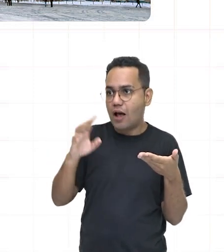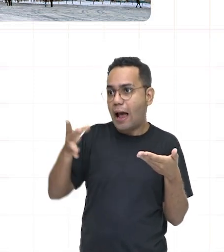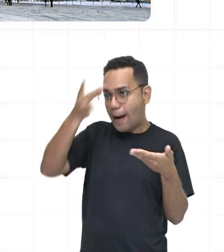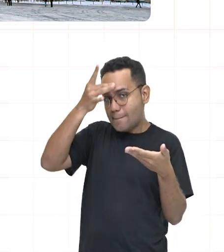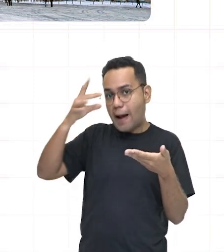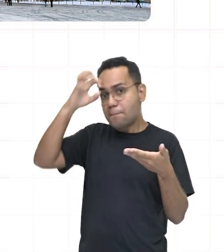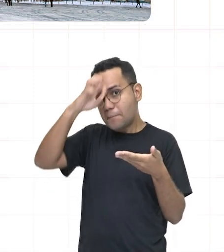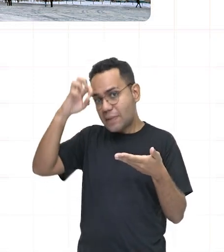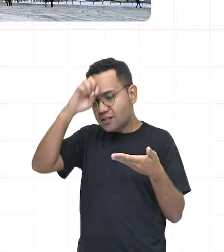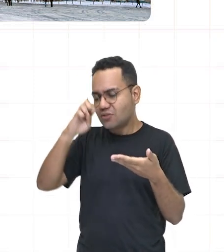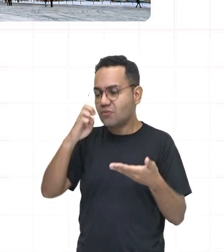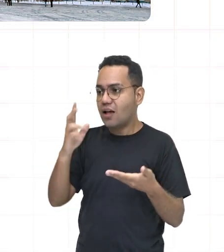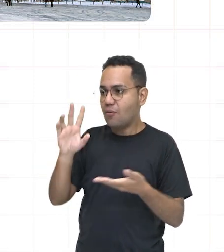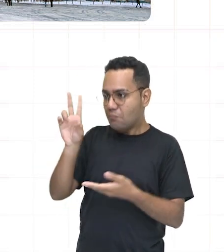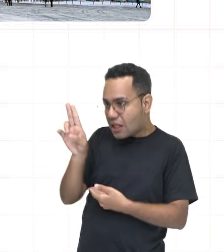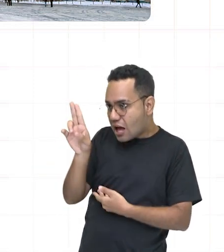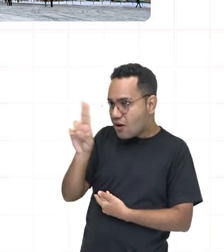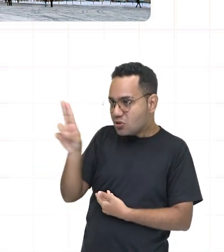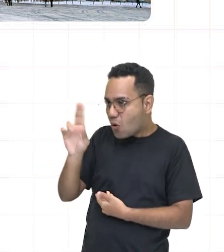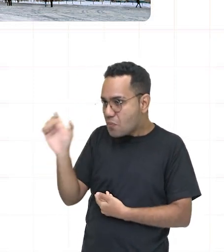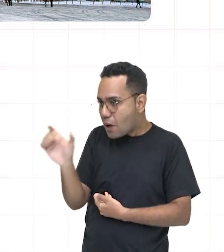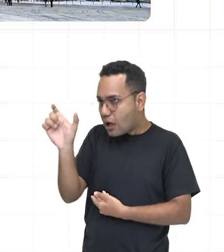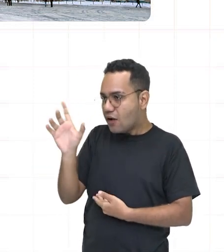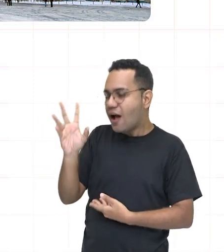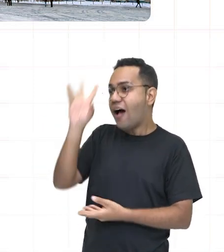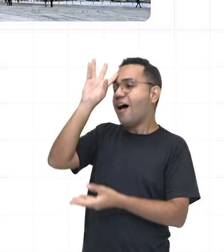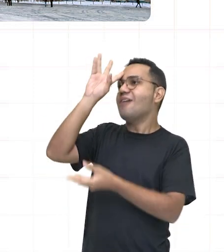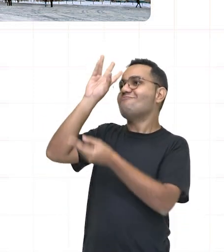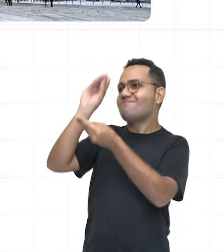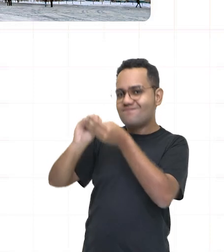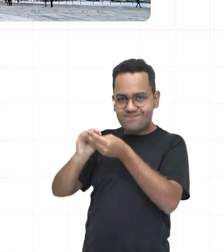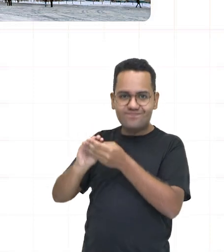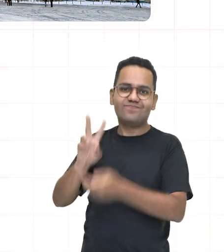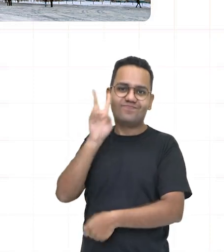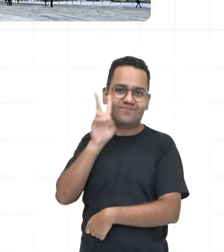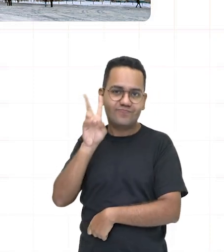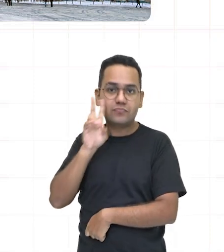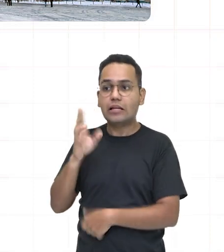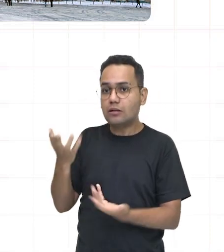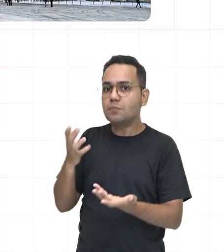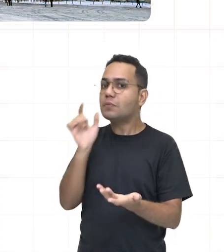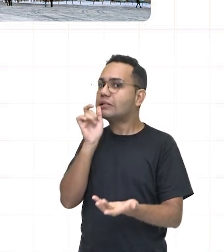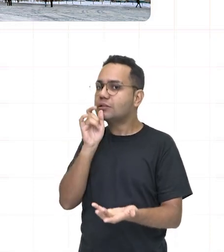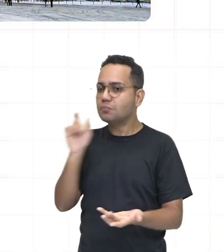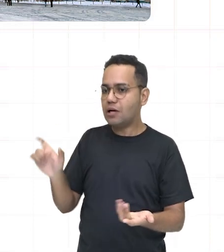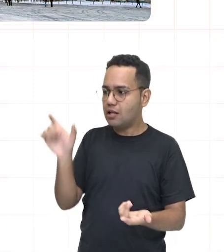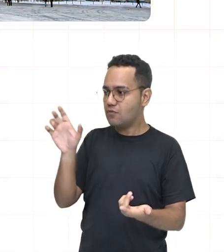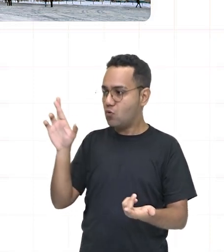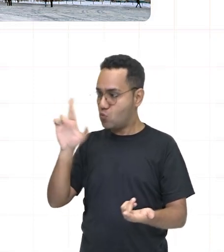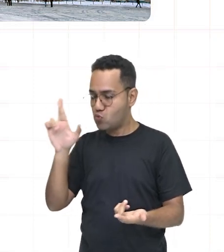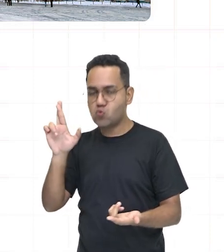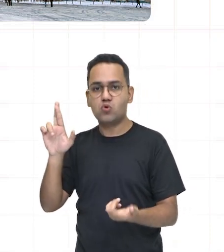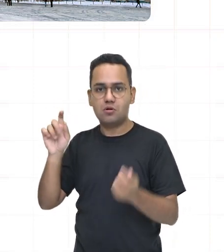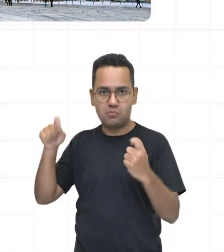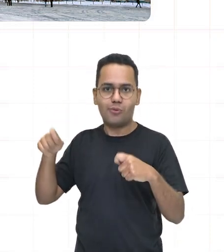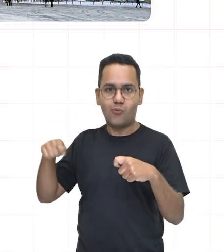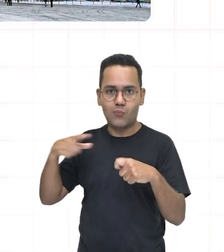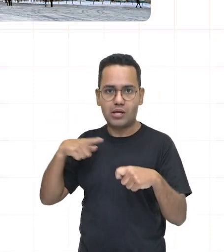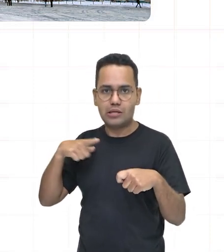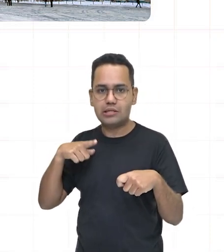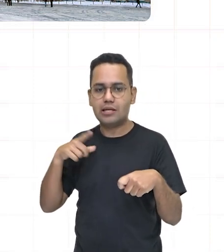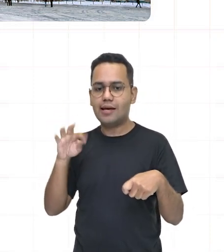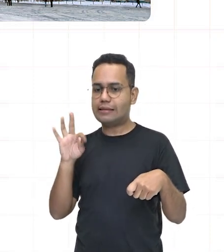você ouve um nome. Então, quando você ouvir falar em Rússia, você já vai saber que ela é transcontinental, que participa e